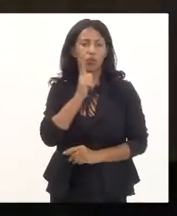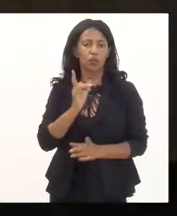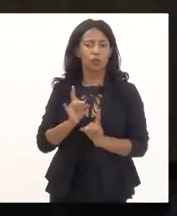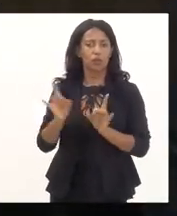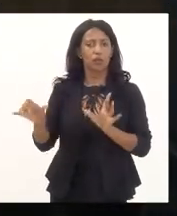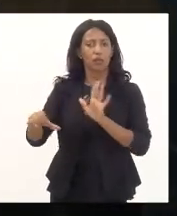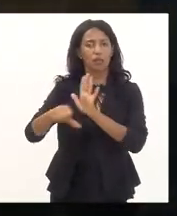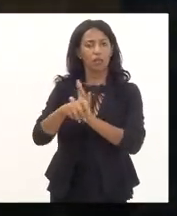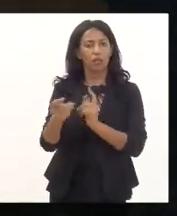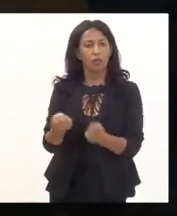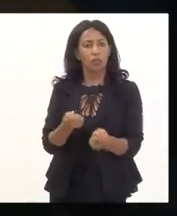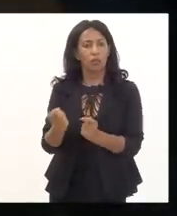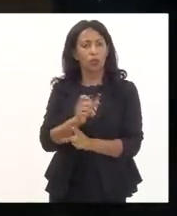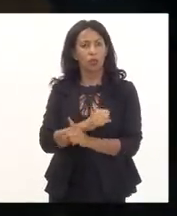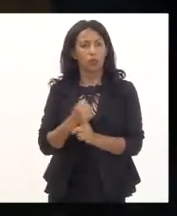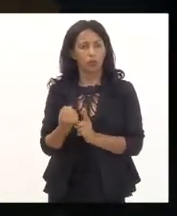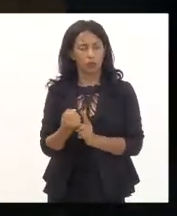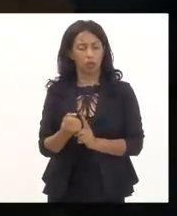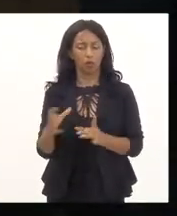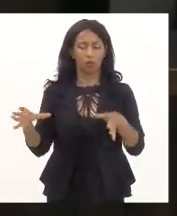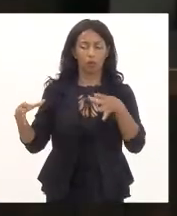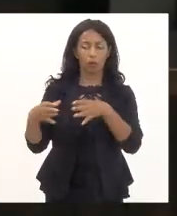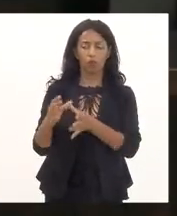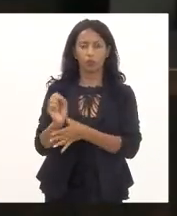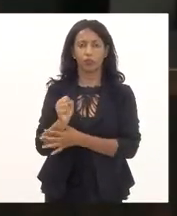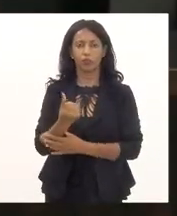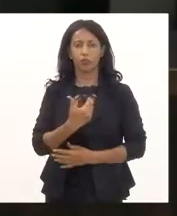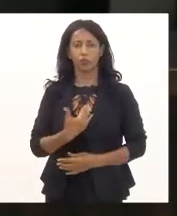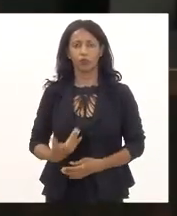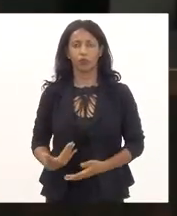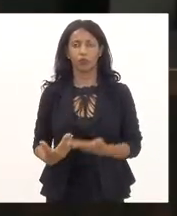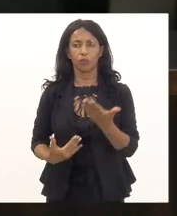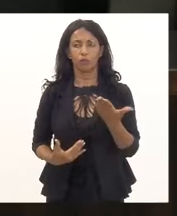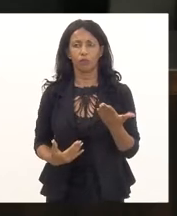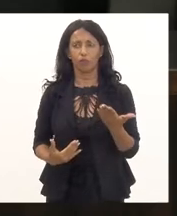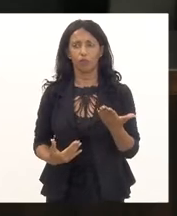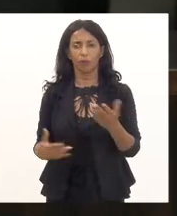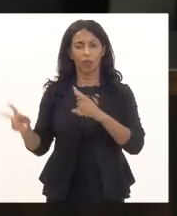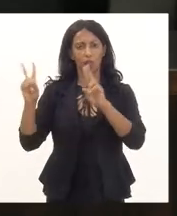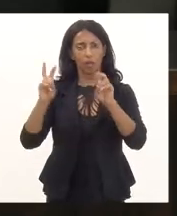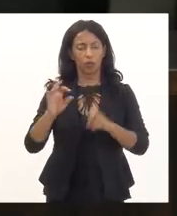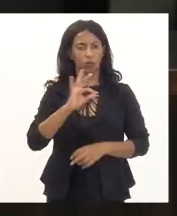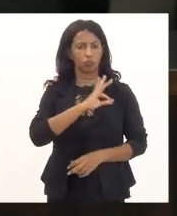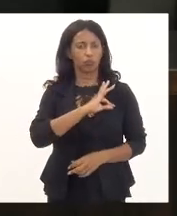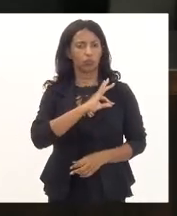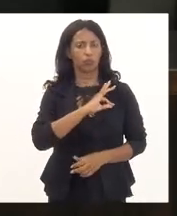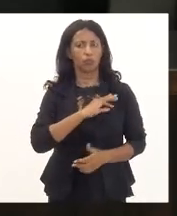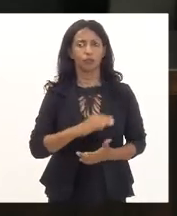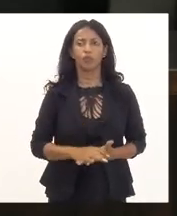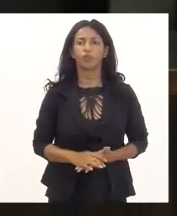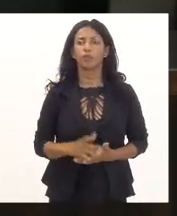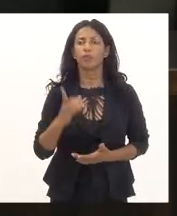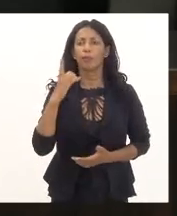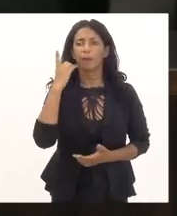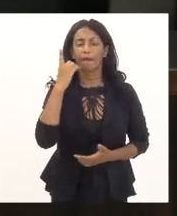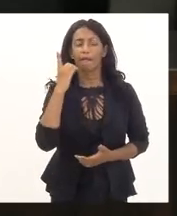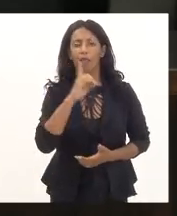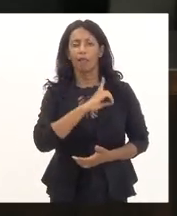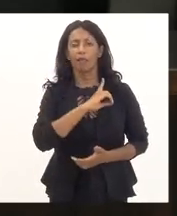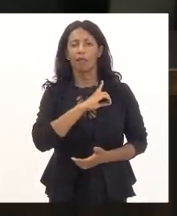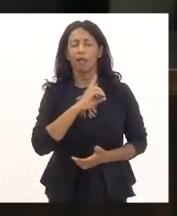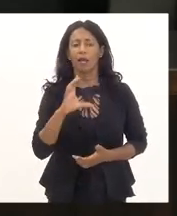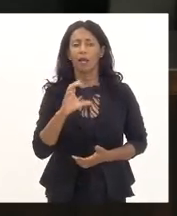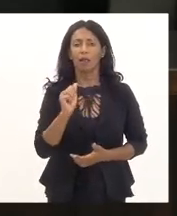econômica e social que a gente se encontra. Pela Comissão de Segurança Pública e Assuntos de Polícia, deputado delegado